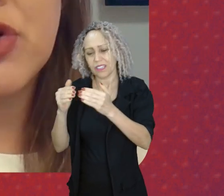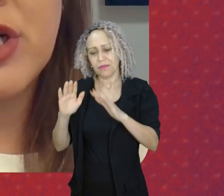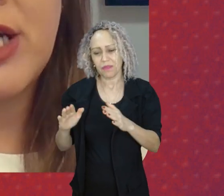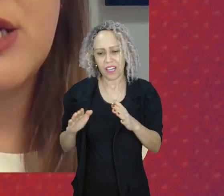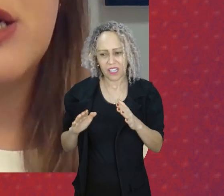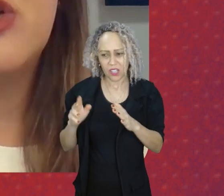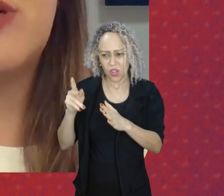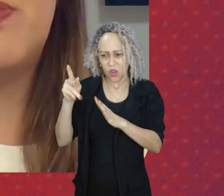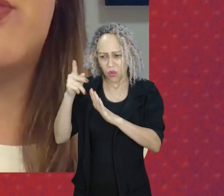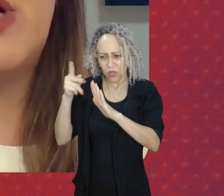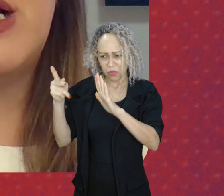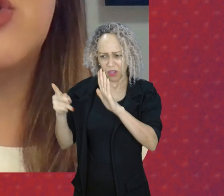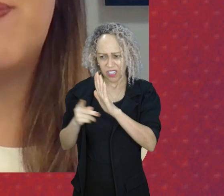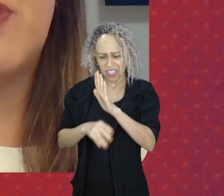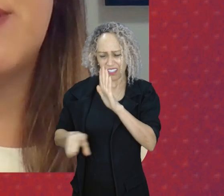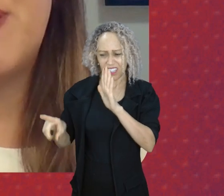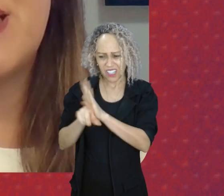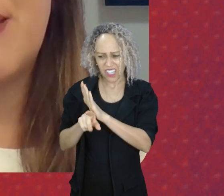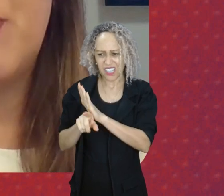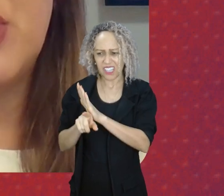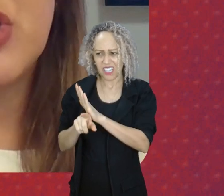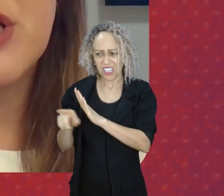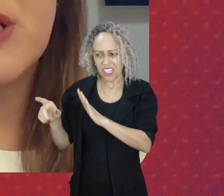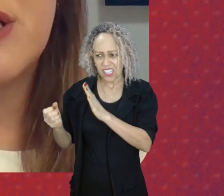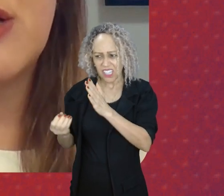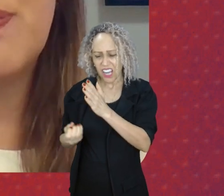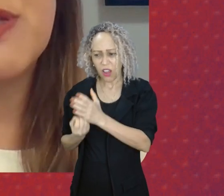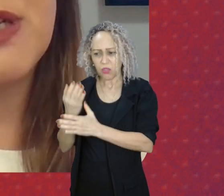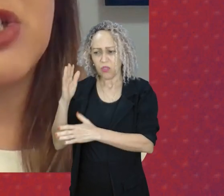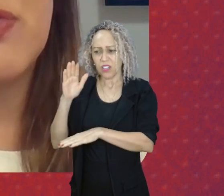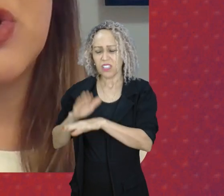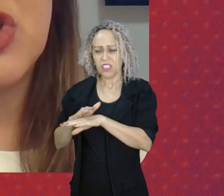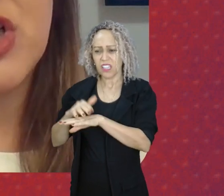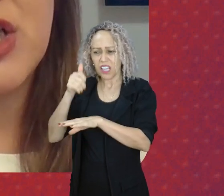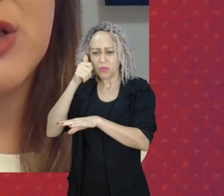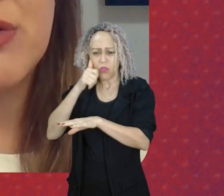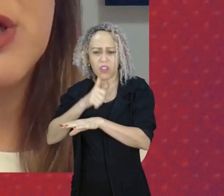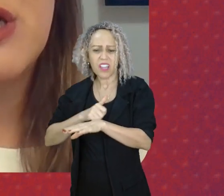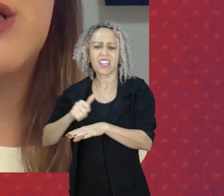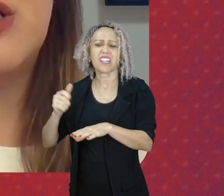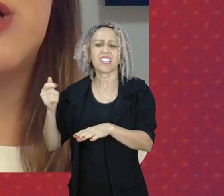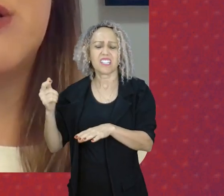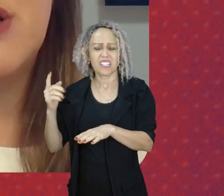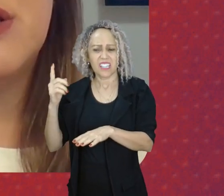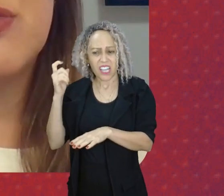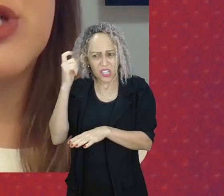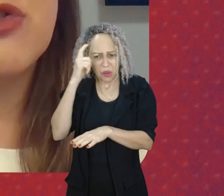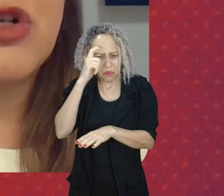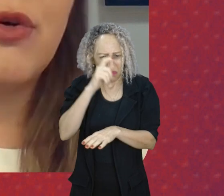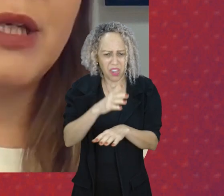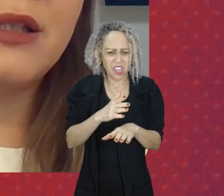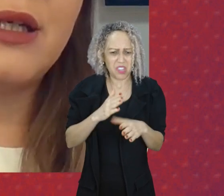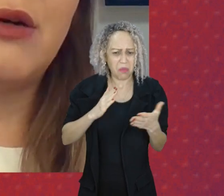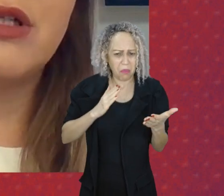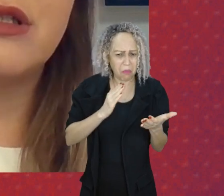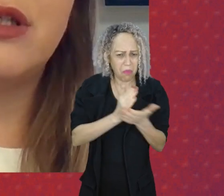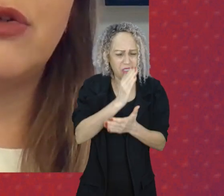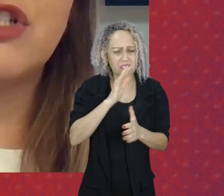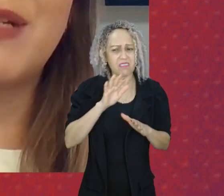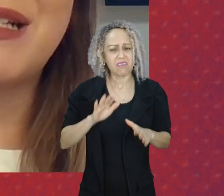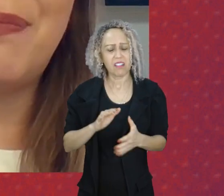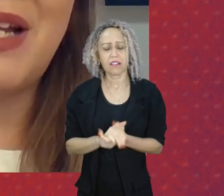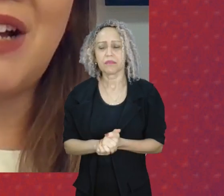aprovar projetos de lei, de fazer passar políticas que tenham perspectivas de gênero, né? Não sei se eu já comentei em